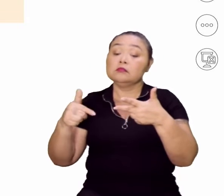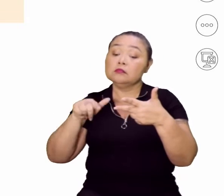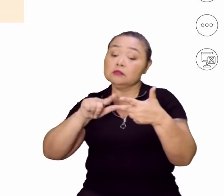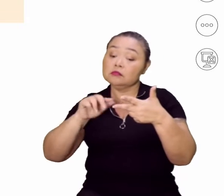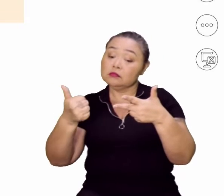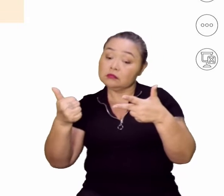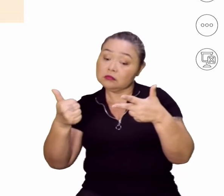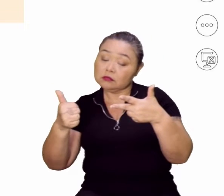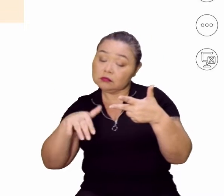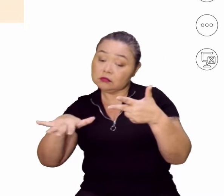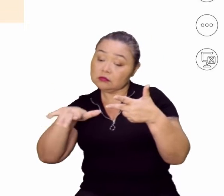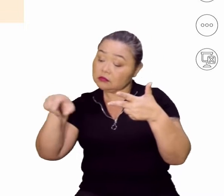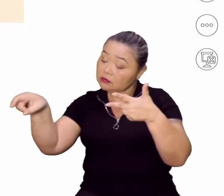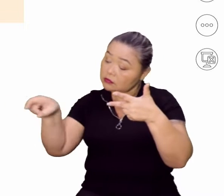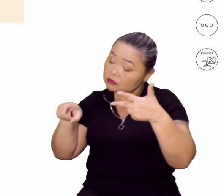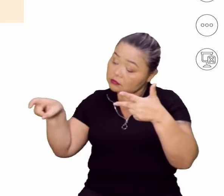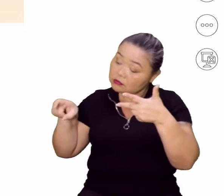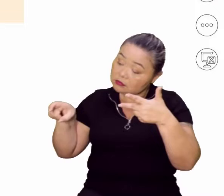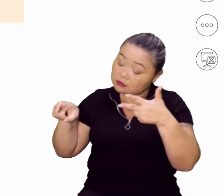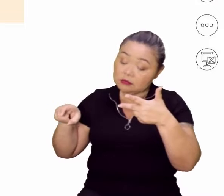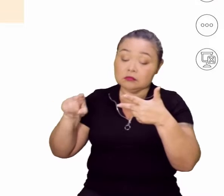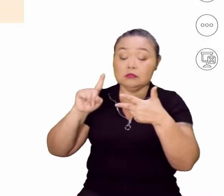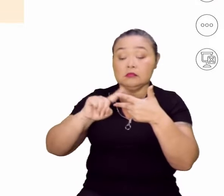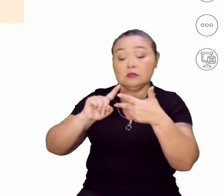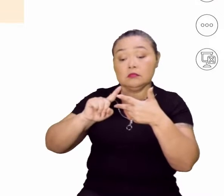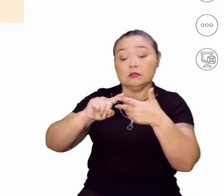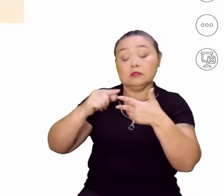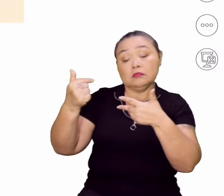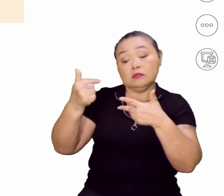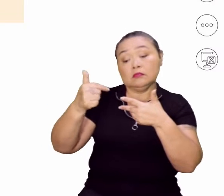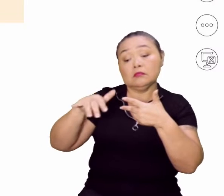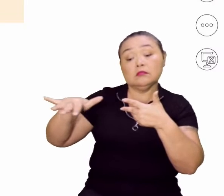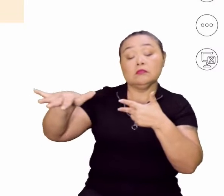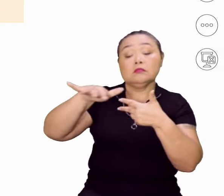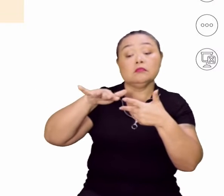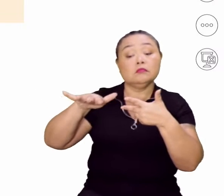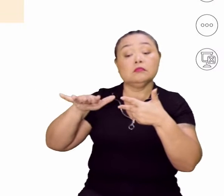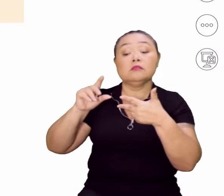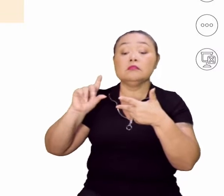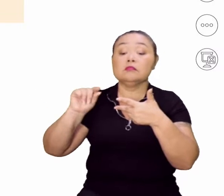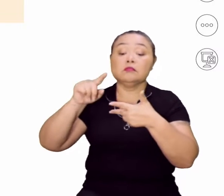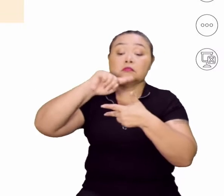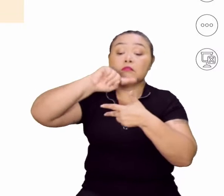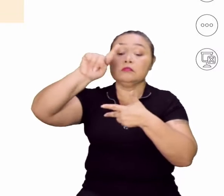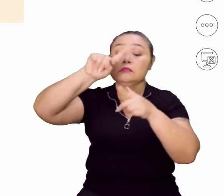primário, setor agrícola, a agricultura, setor secundário, a indústria e